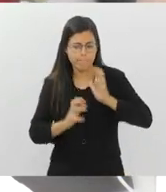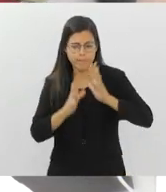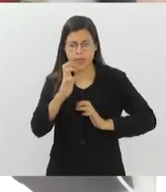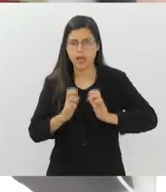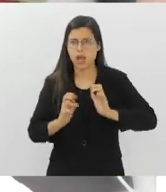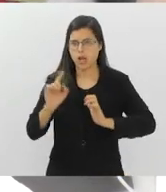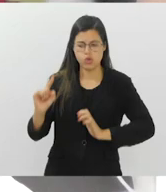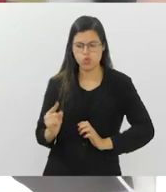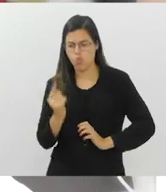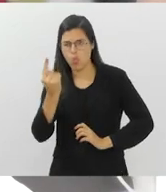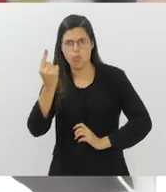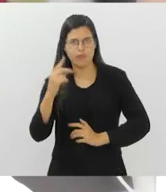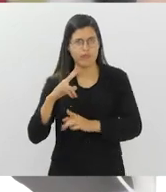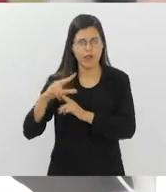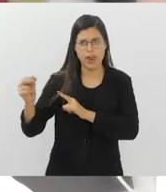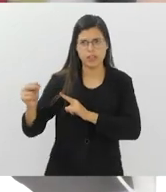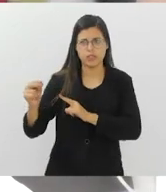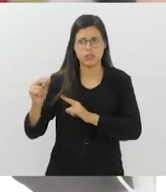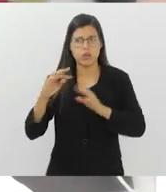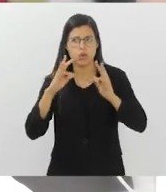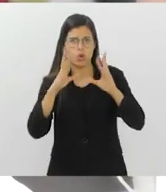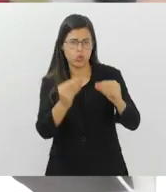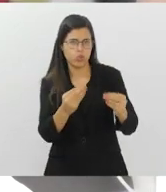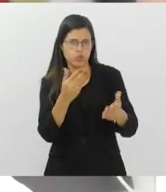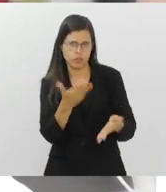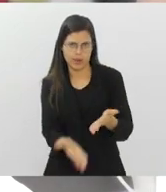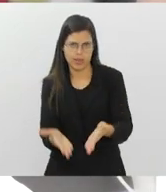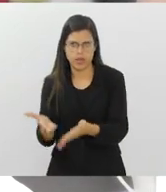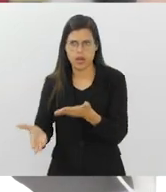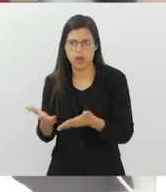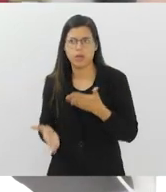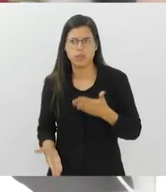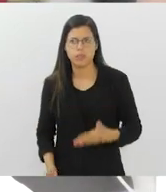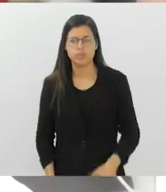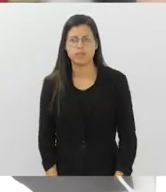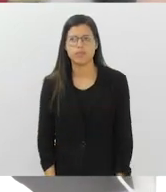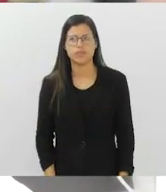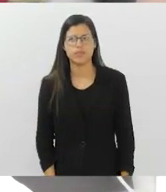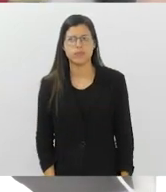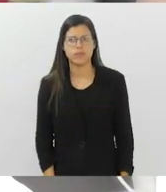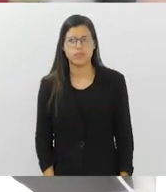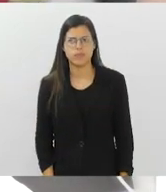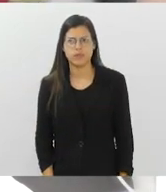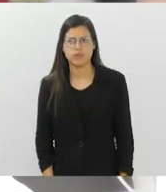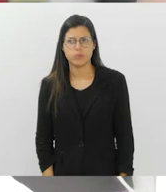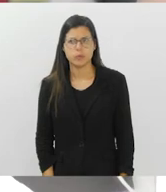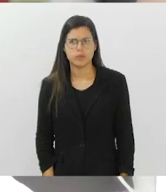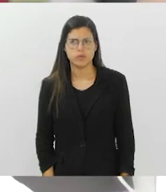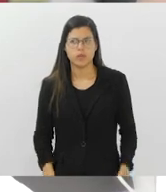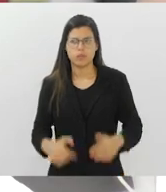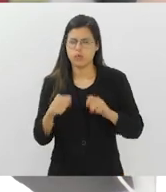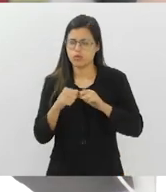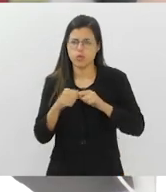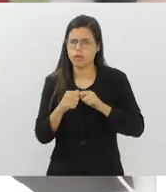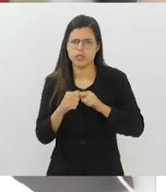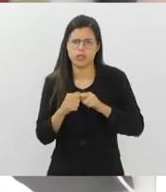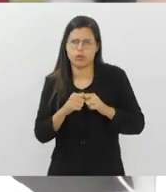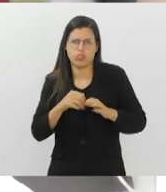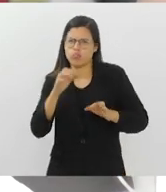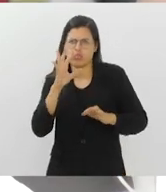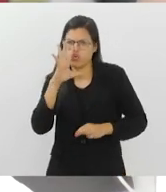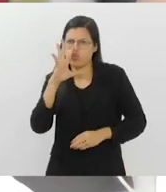vencedor, todos perderemos. Isto é um fato. Isto é um fato. Não estou fazendo nenhum julgamento de valor,